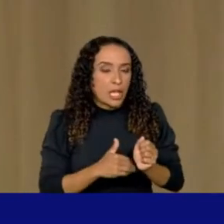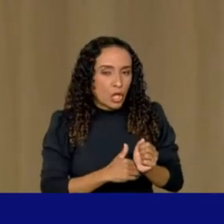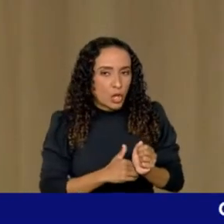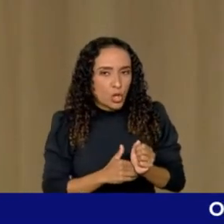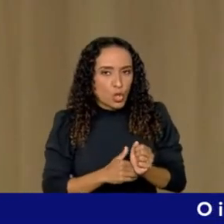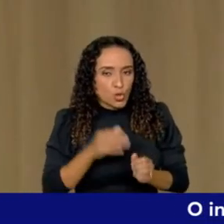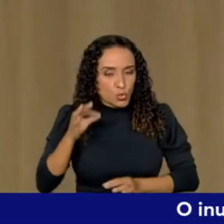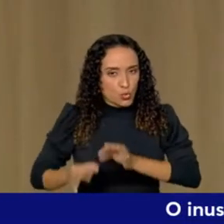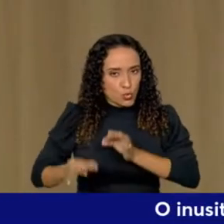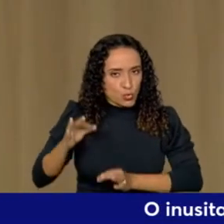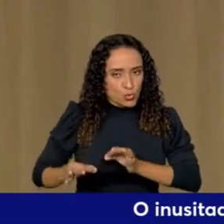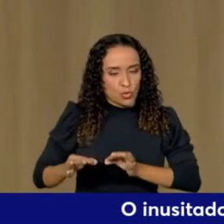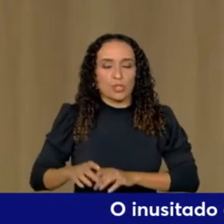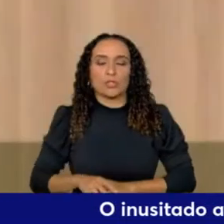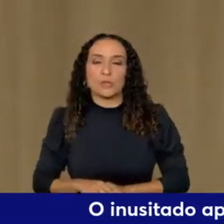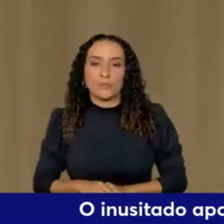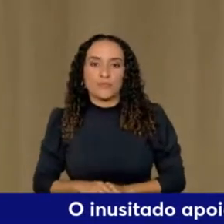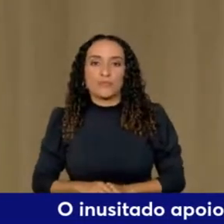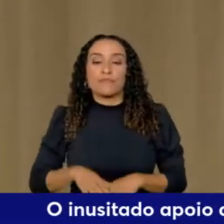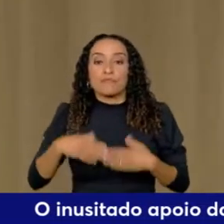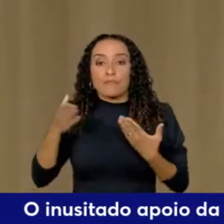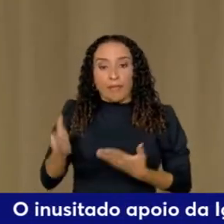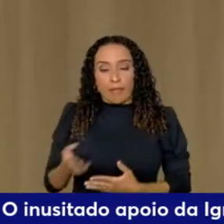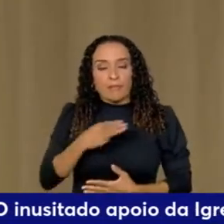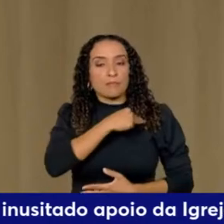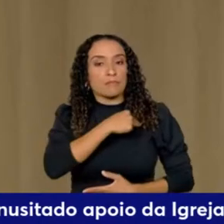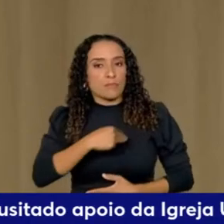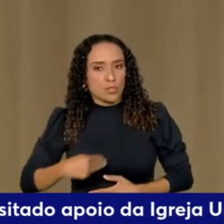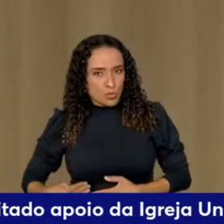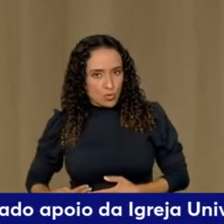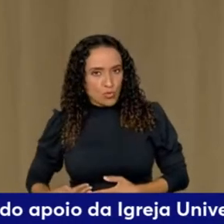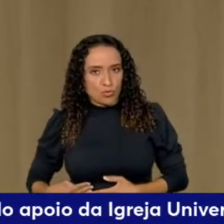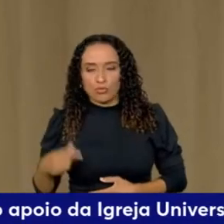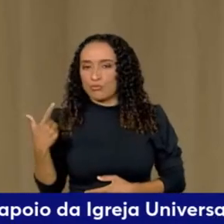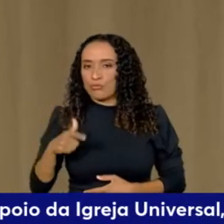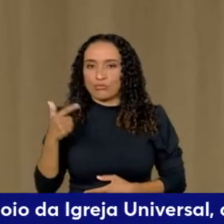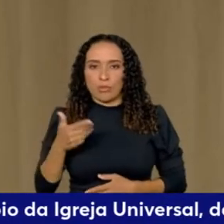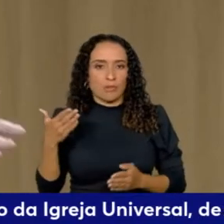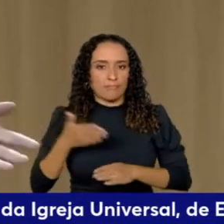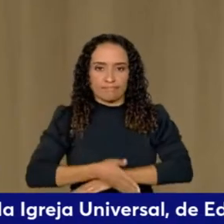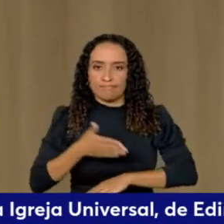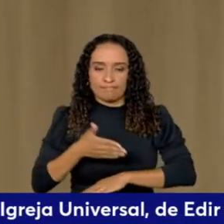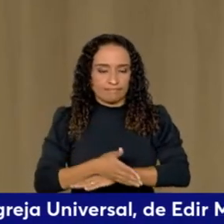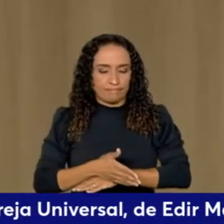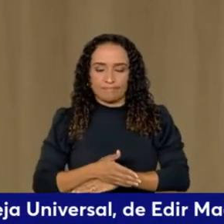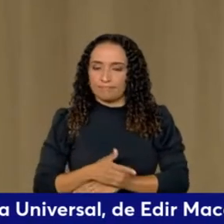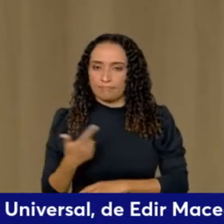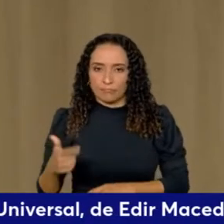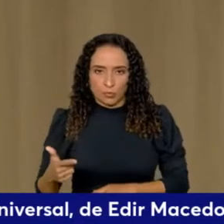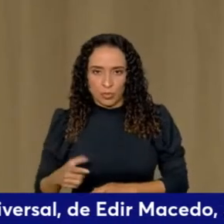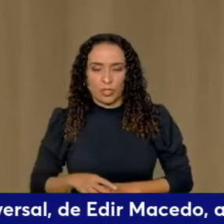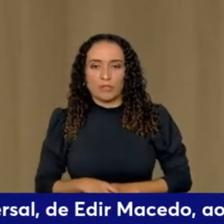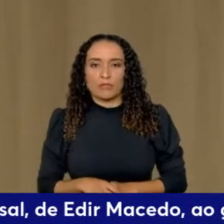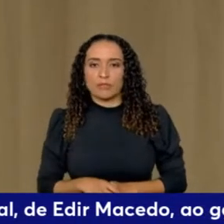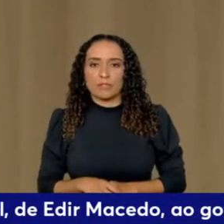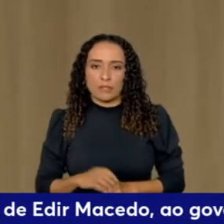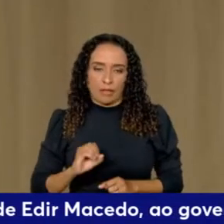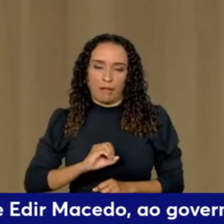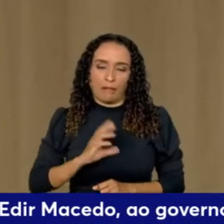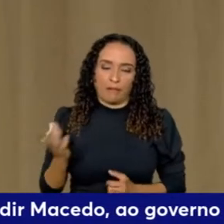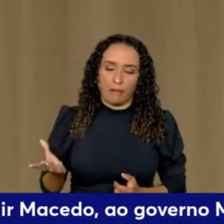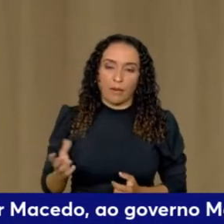justiça e este Ministro não teve acesso a ela como é evidente